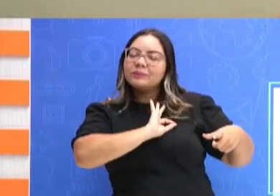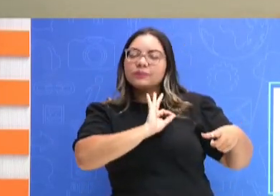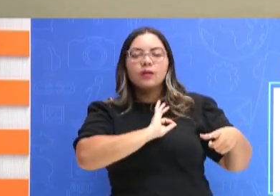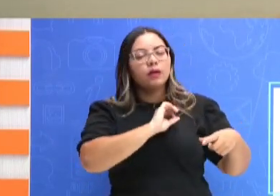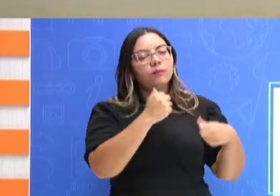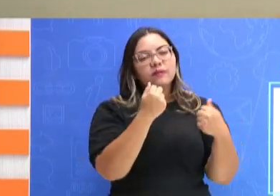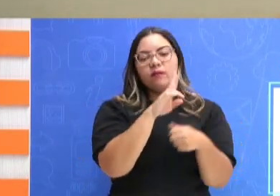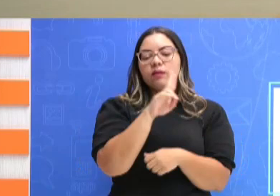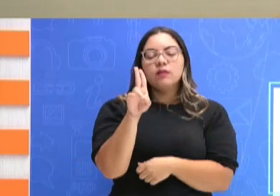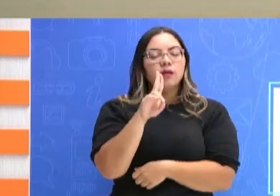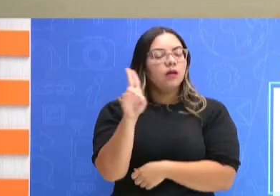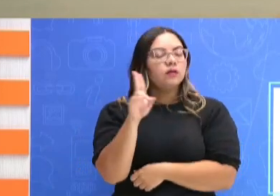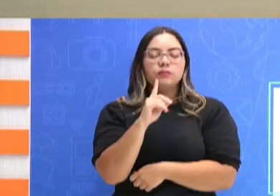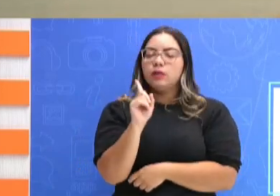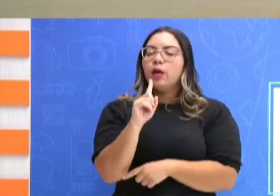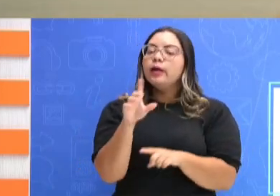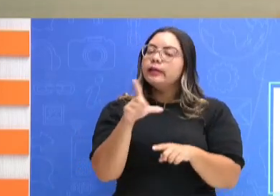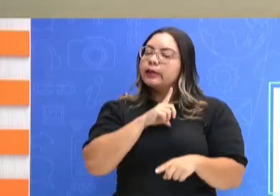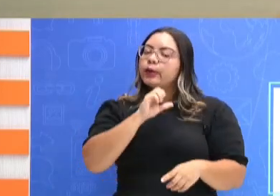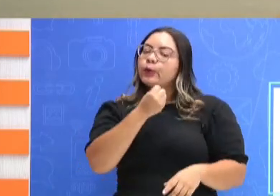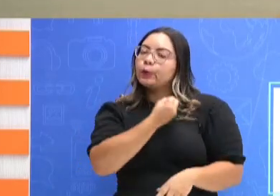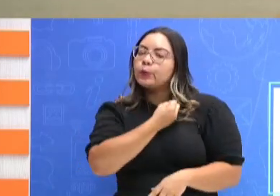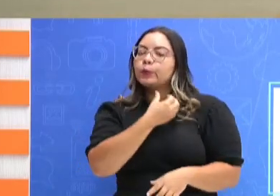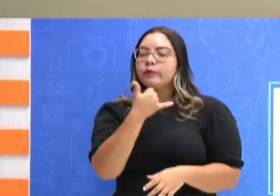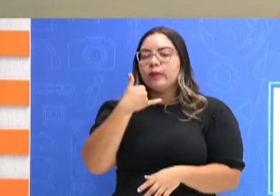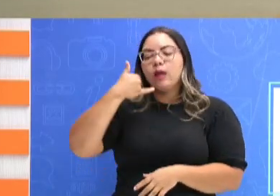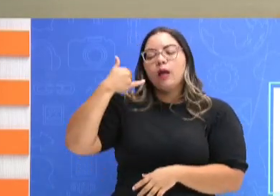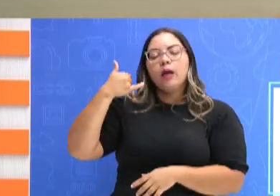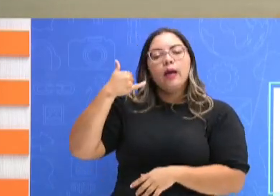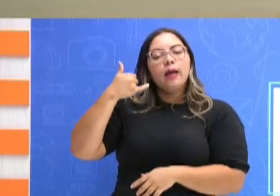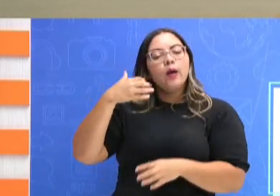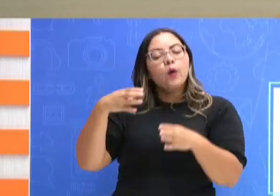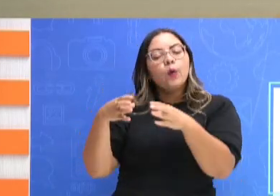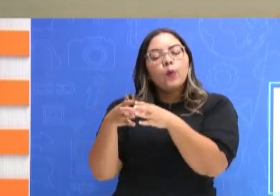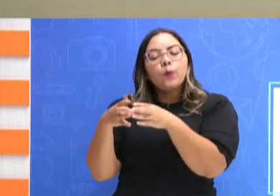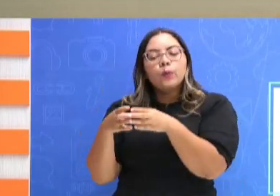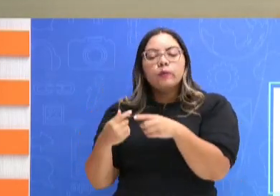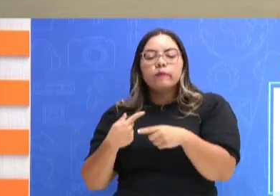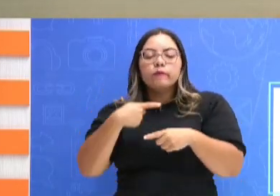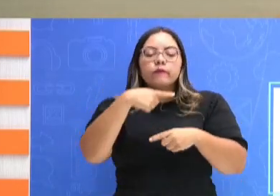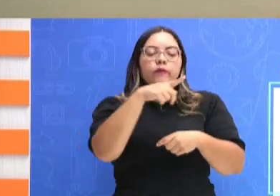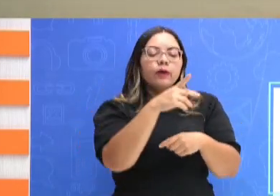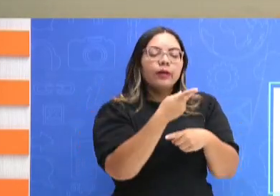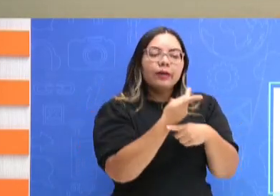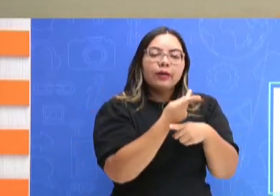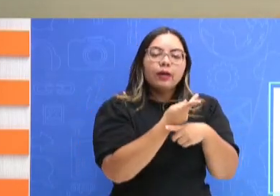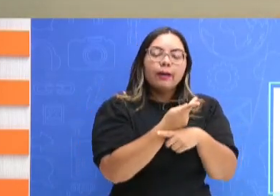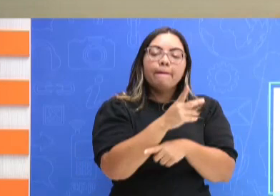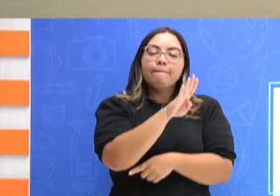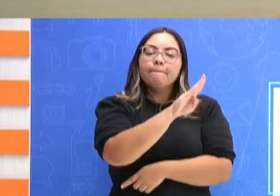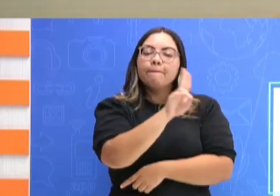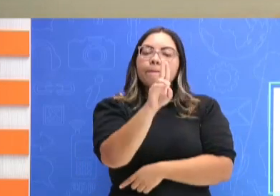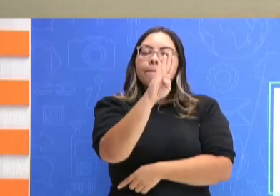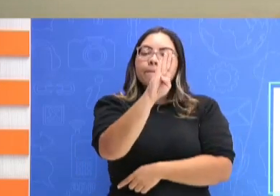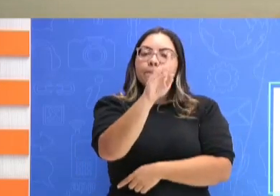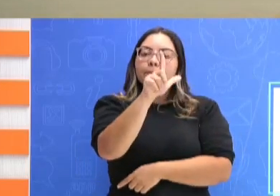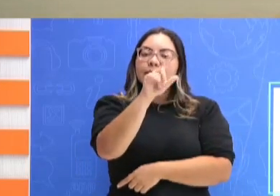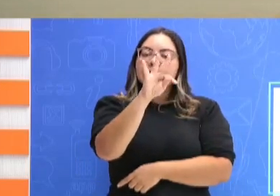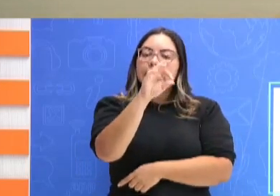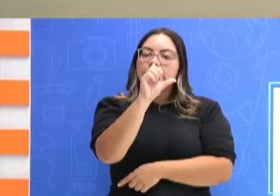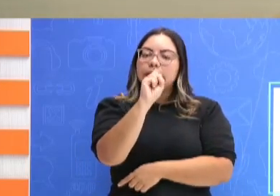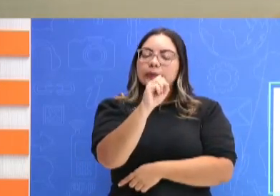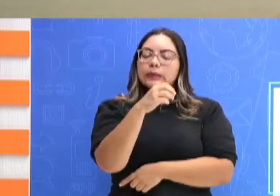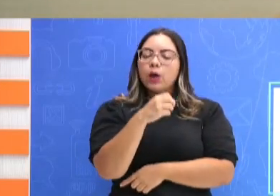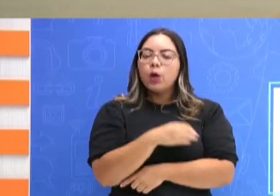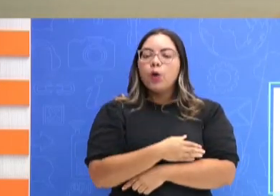de nome. Nós vamos ter um número para denunciar. A prefeitura vai lá com uma equipe chamada blitz urbana que nós criamos na Câmara